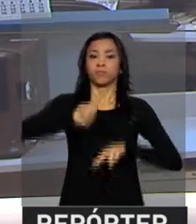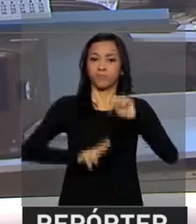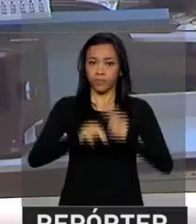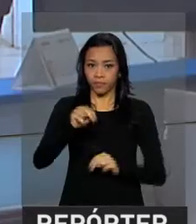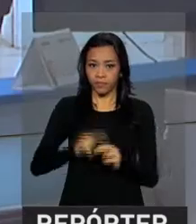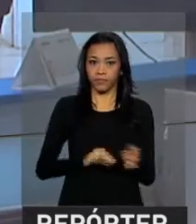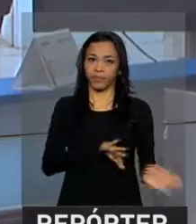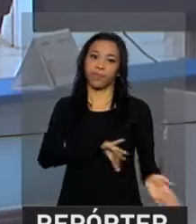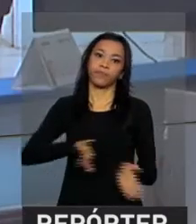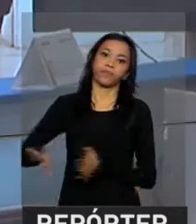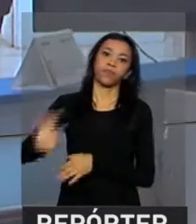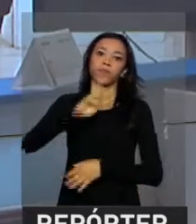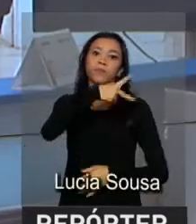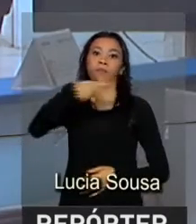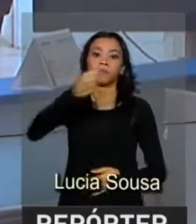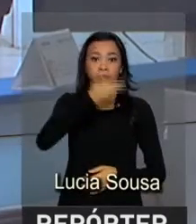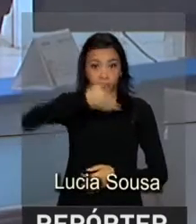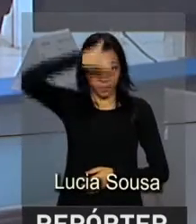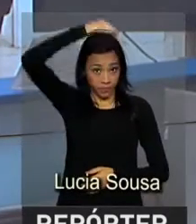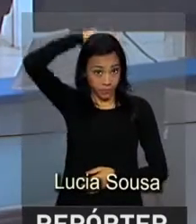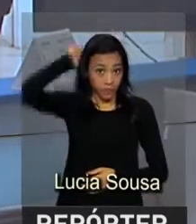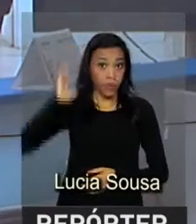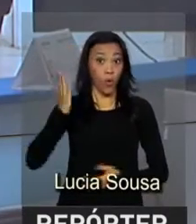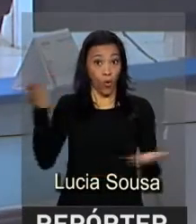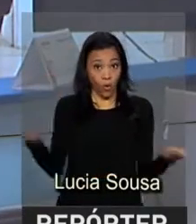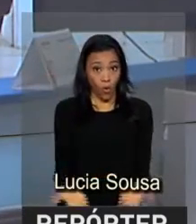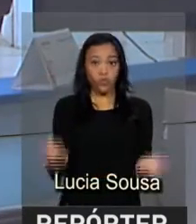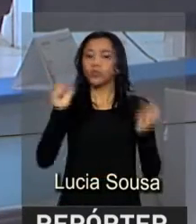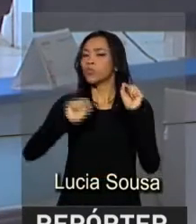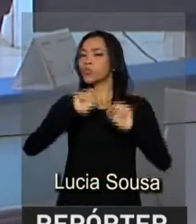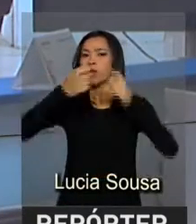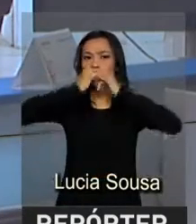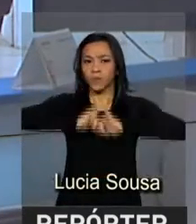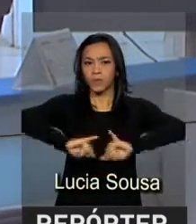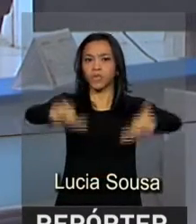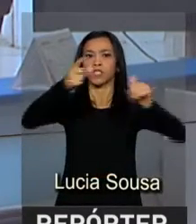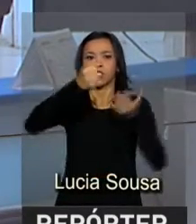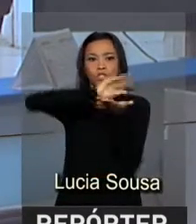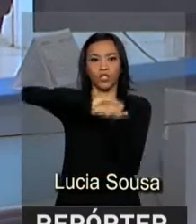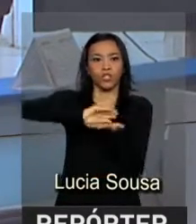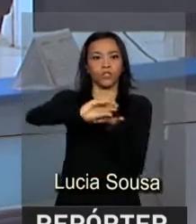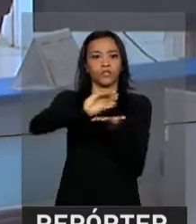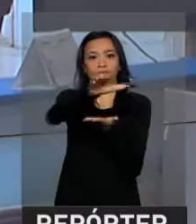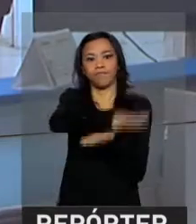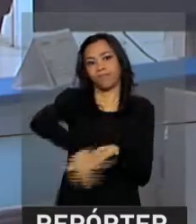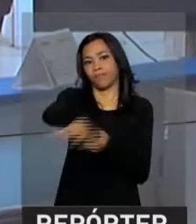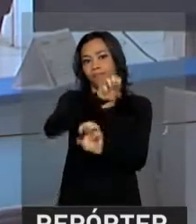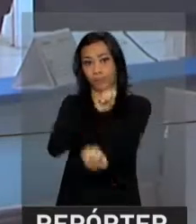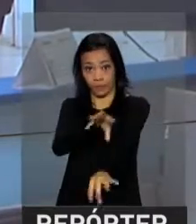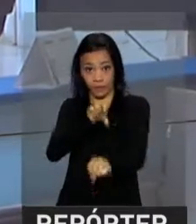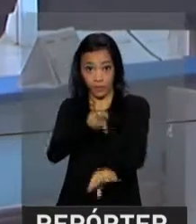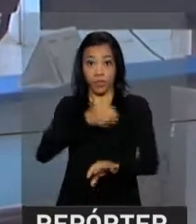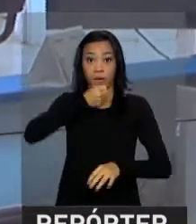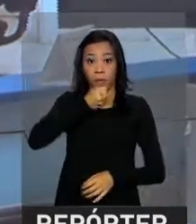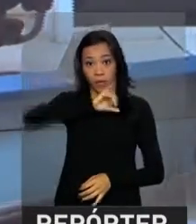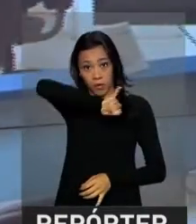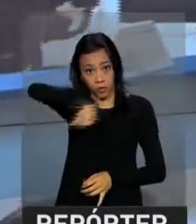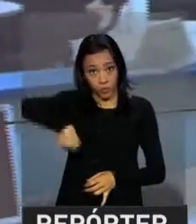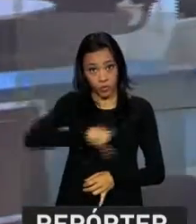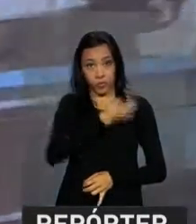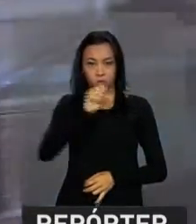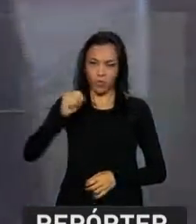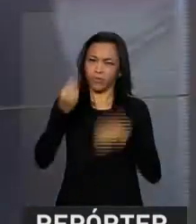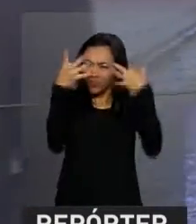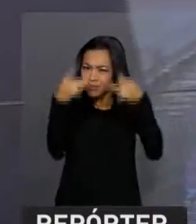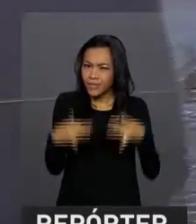junho. O presidente em exercício Michel Temer anuncia hoje a liberação de recursos para a educação. João Pedro Neto está no Palácio do Planalto